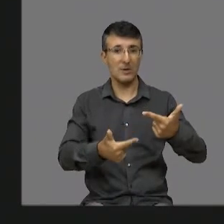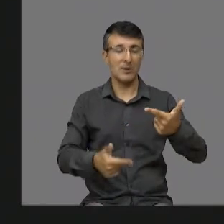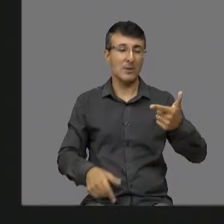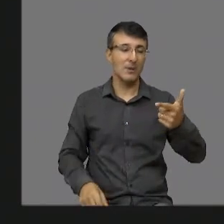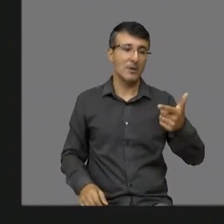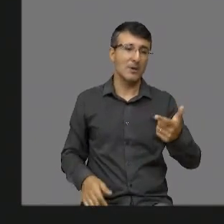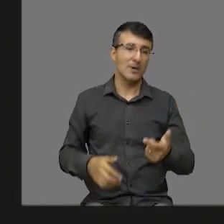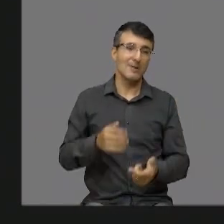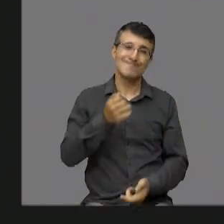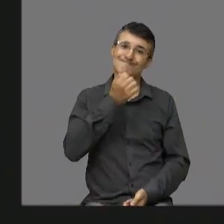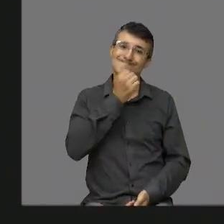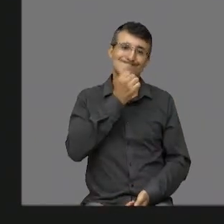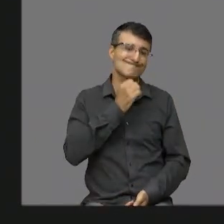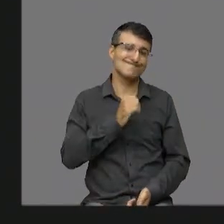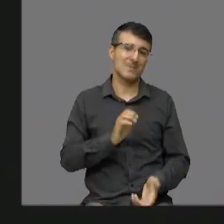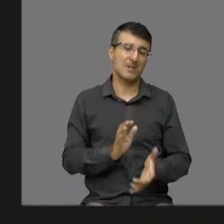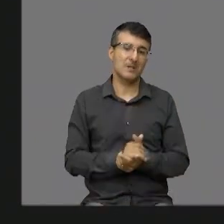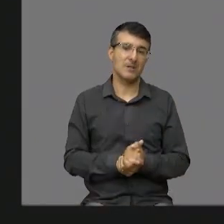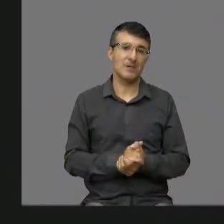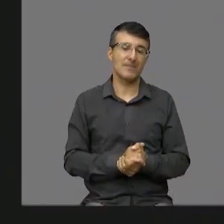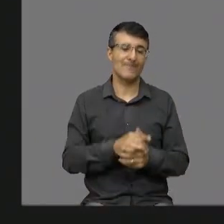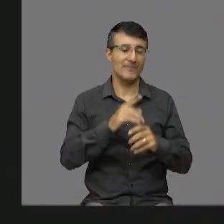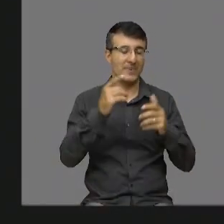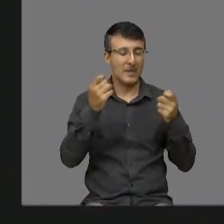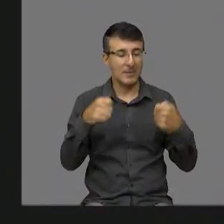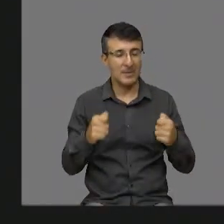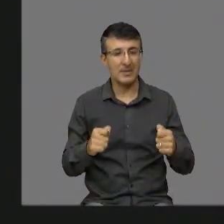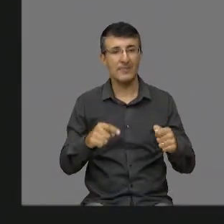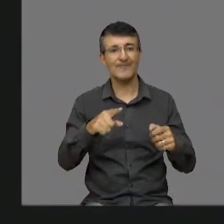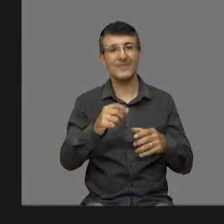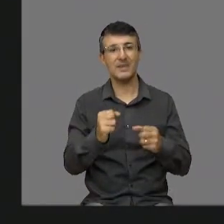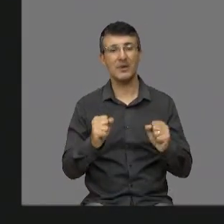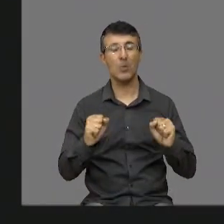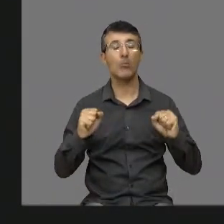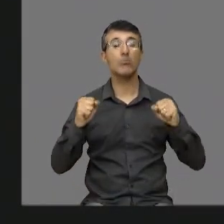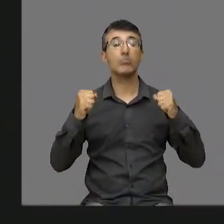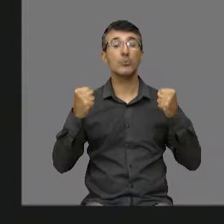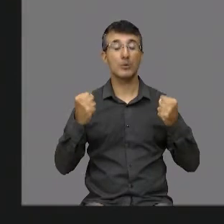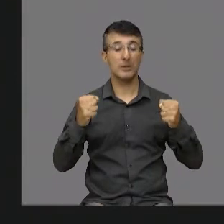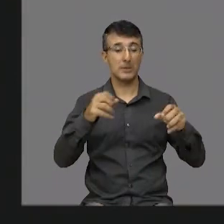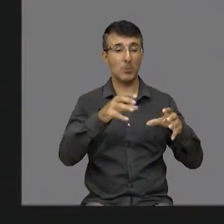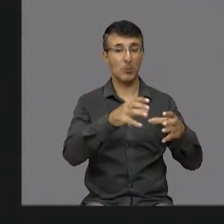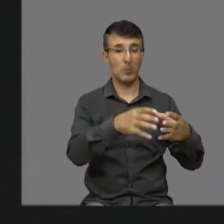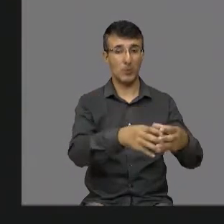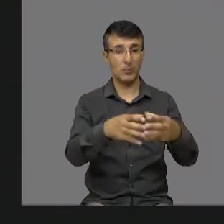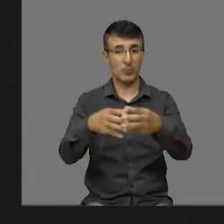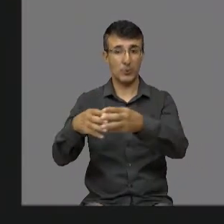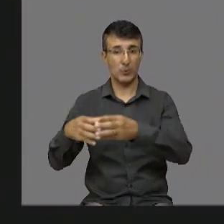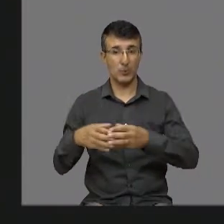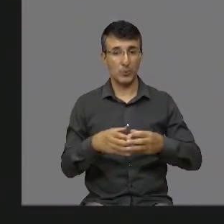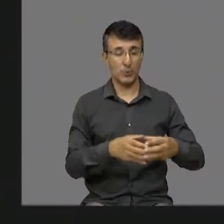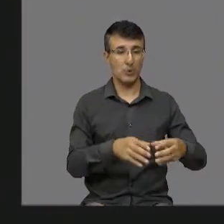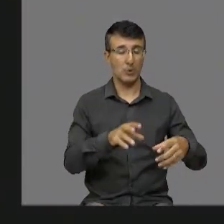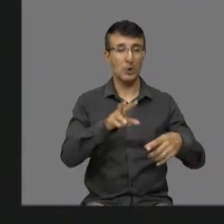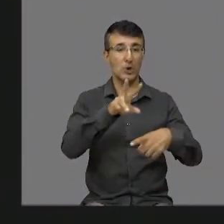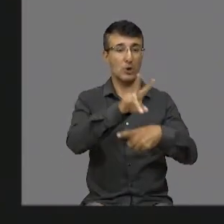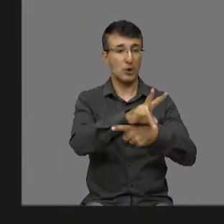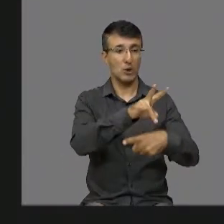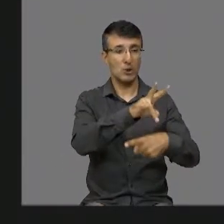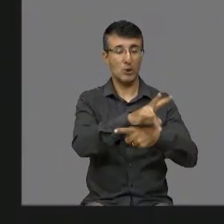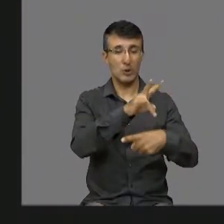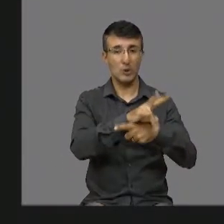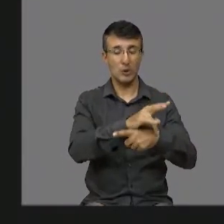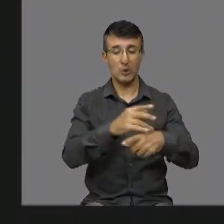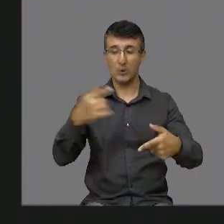é esse fortalecimento realmente da rede de proteção com políticas públicas, não é isso?